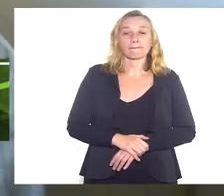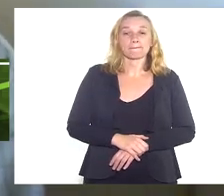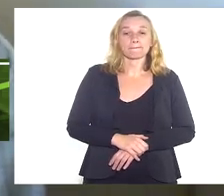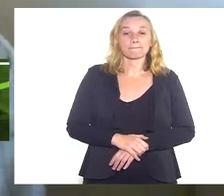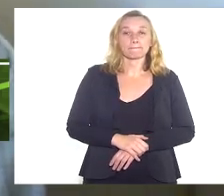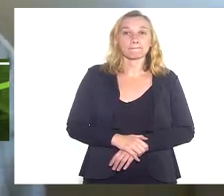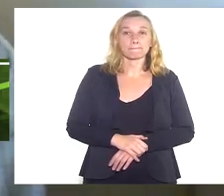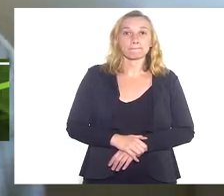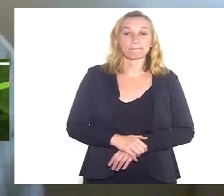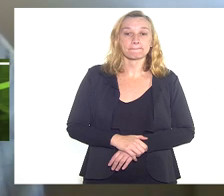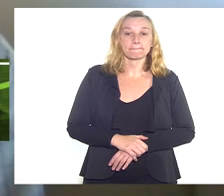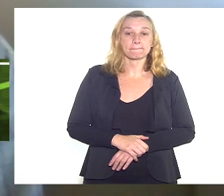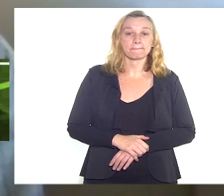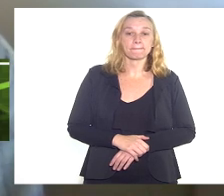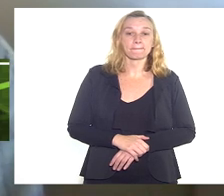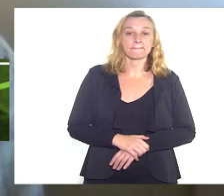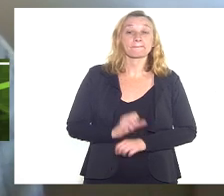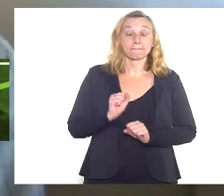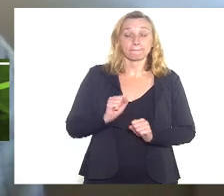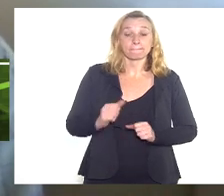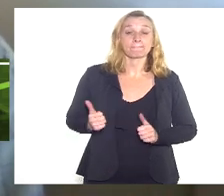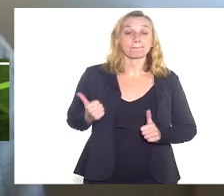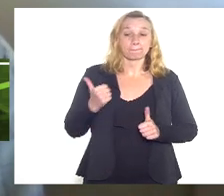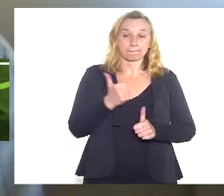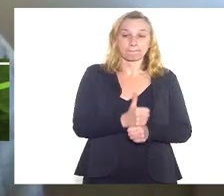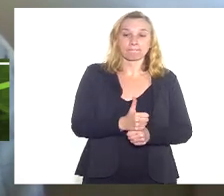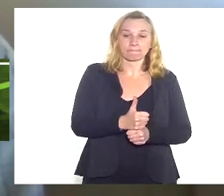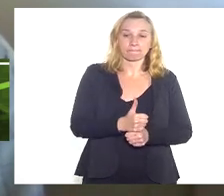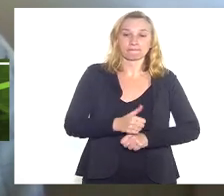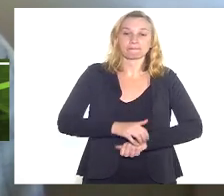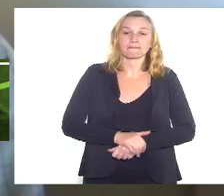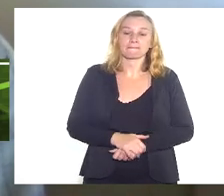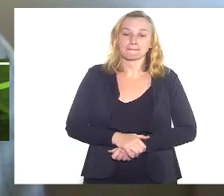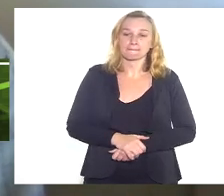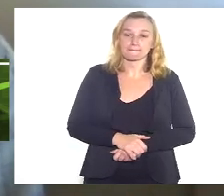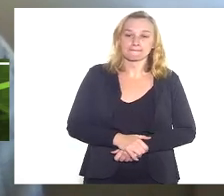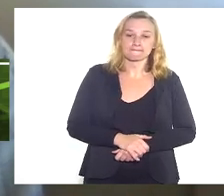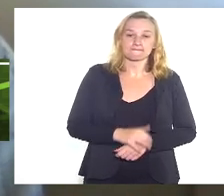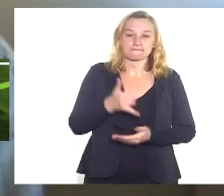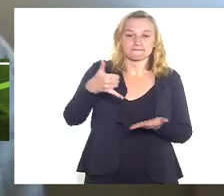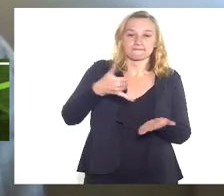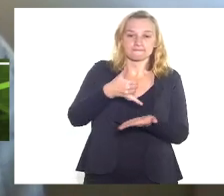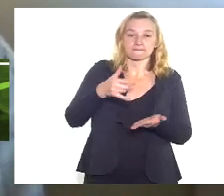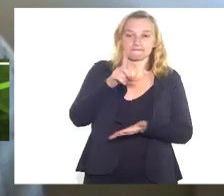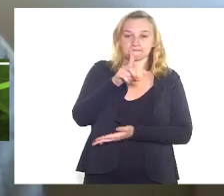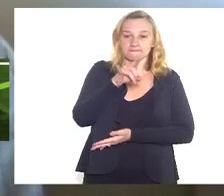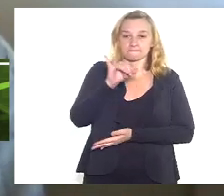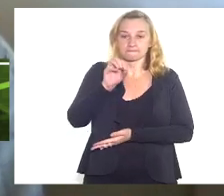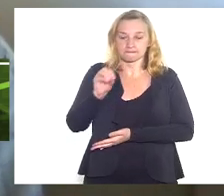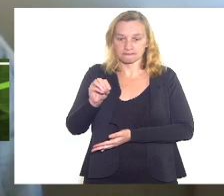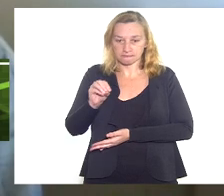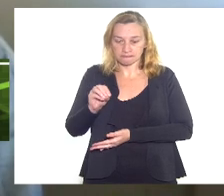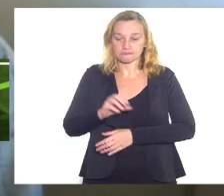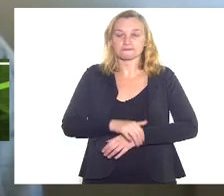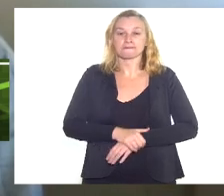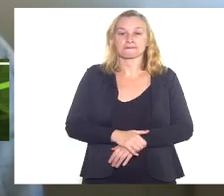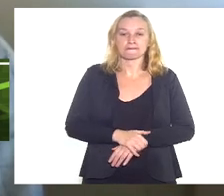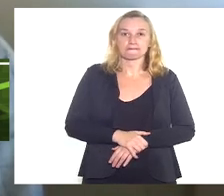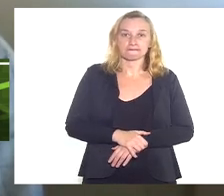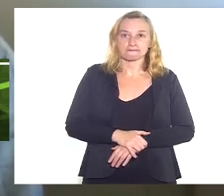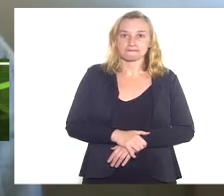ele poderia vir substituir, inclusive, o óleo diesel que ele